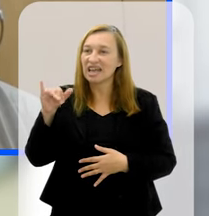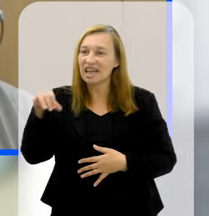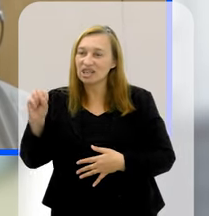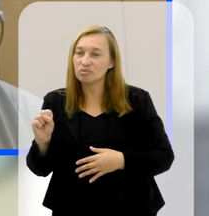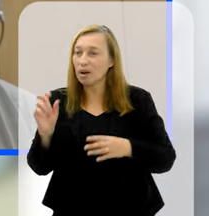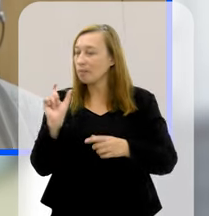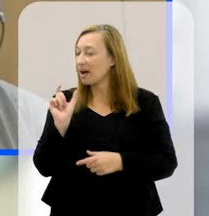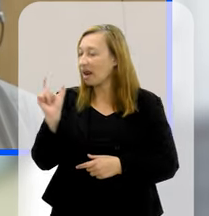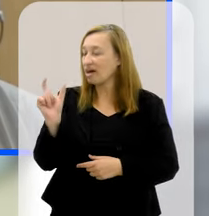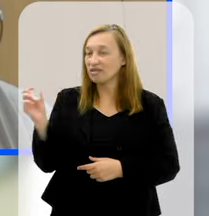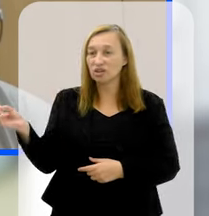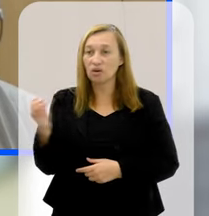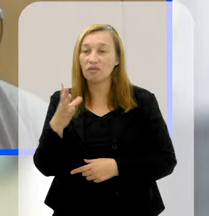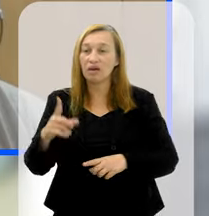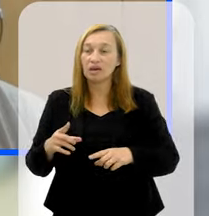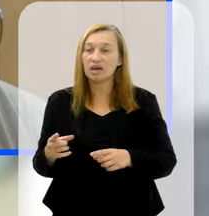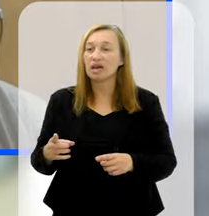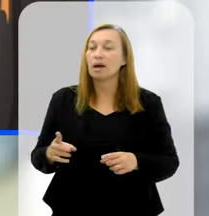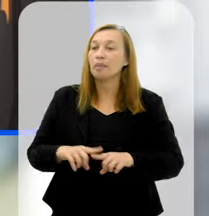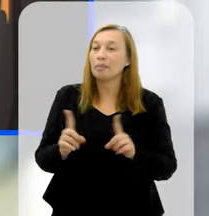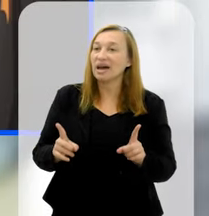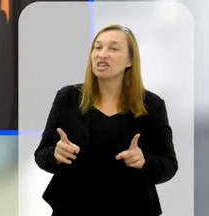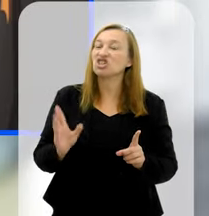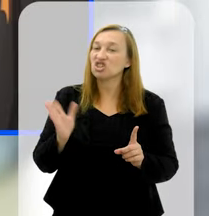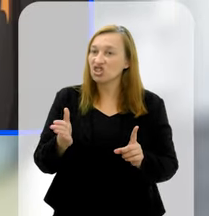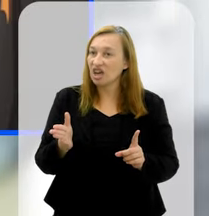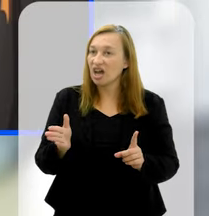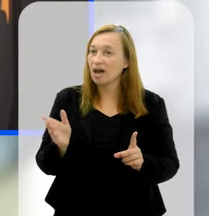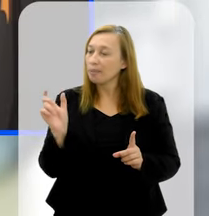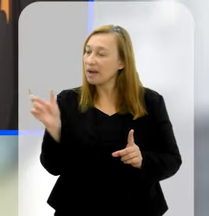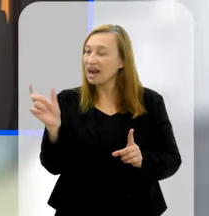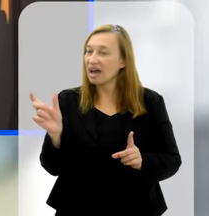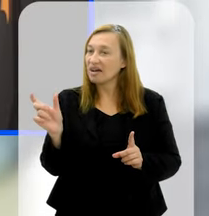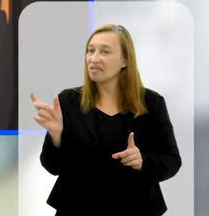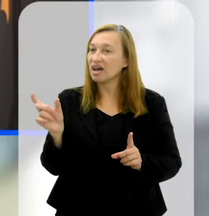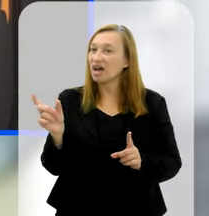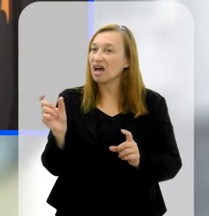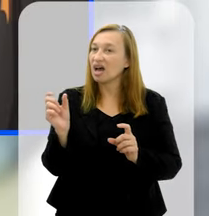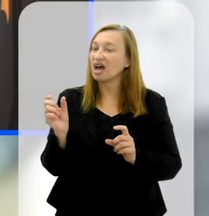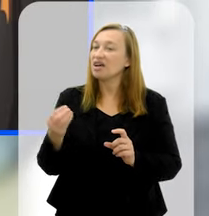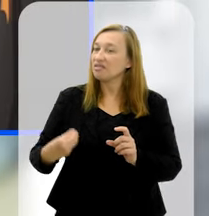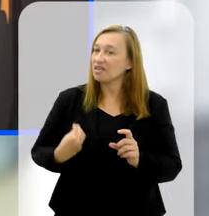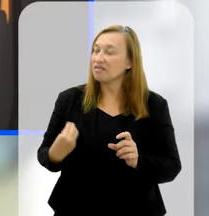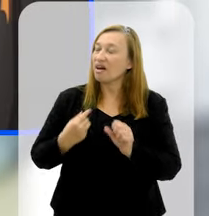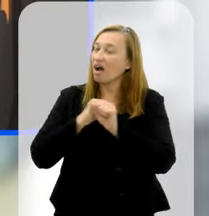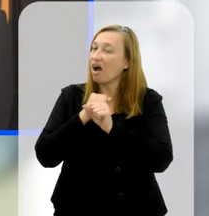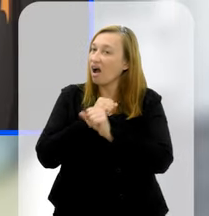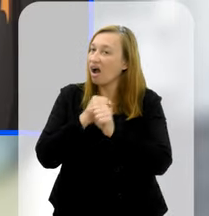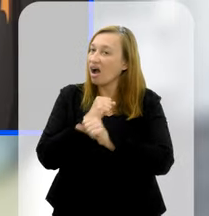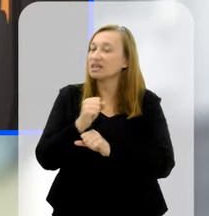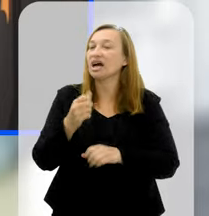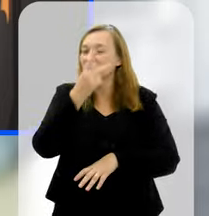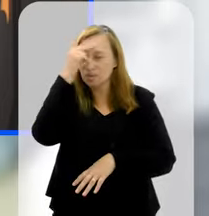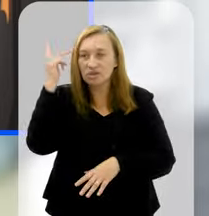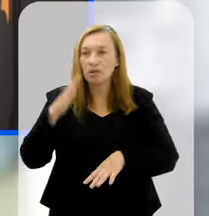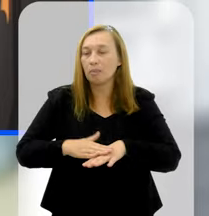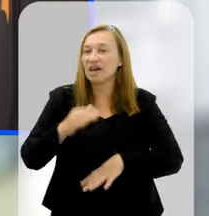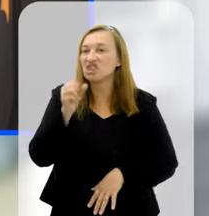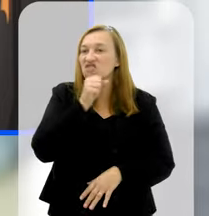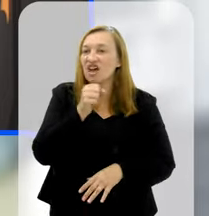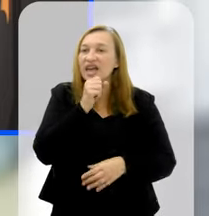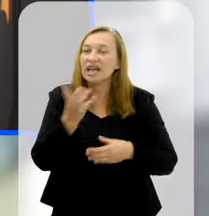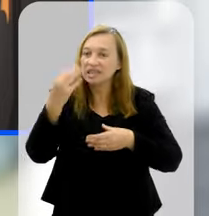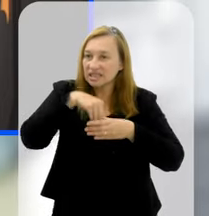palavra muito moderna, bonita, mas o etarismo já existe há muito tempo, né? As pessoas mais velhas dentro do trabalho, elas